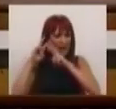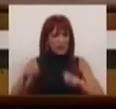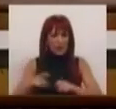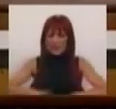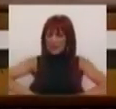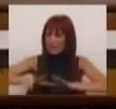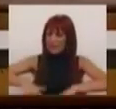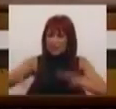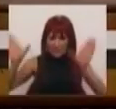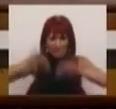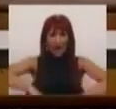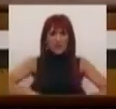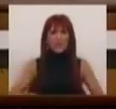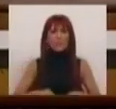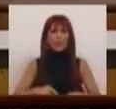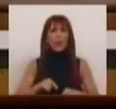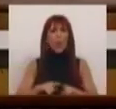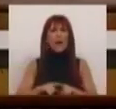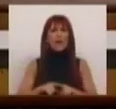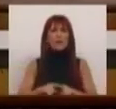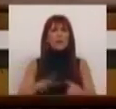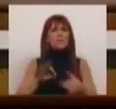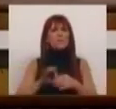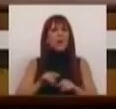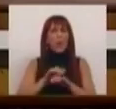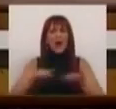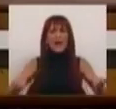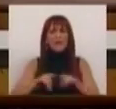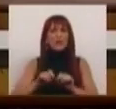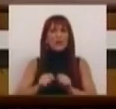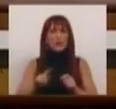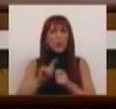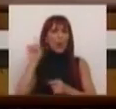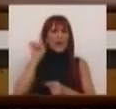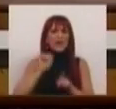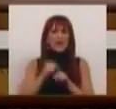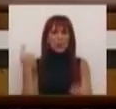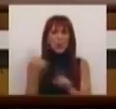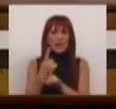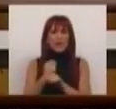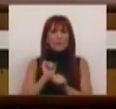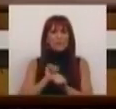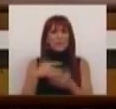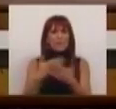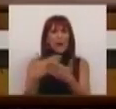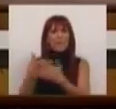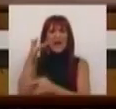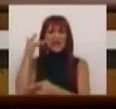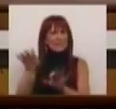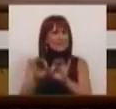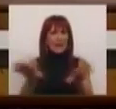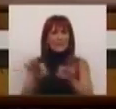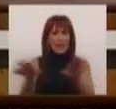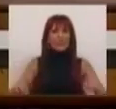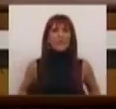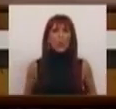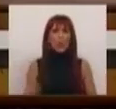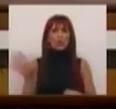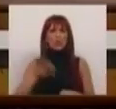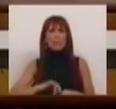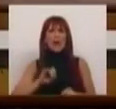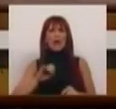e desenvolvimento, para que se situassem ao nível da qualidade dos fornecedores estrangeiros. Um dos